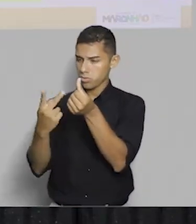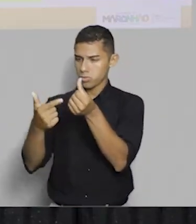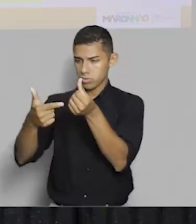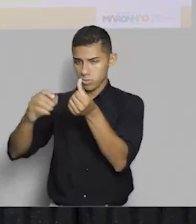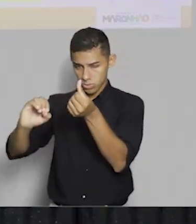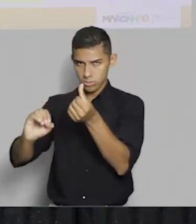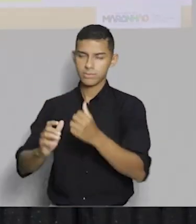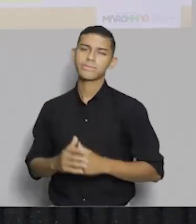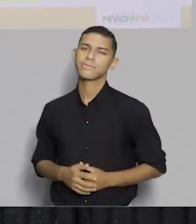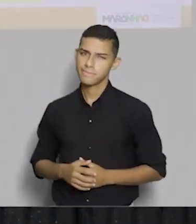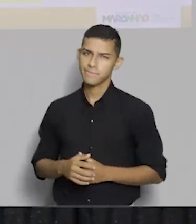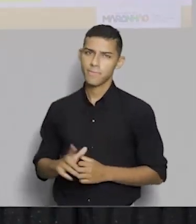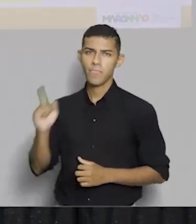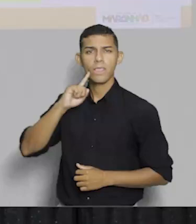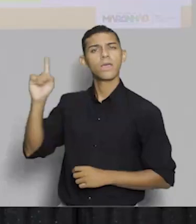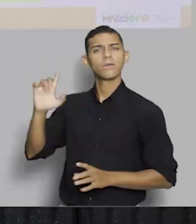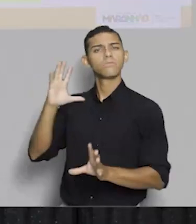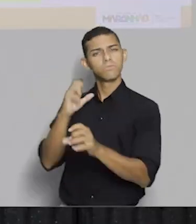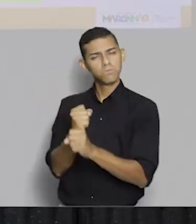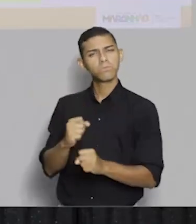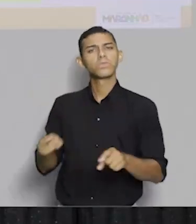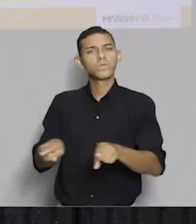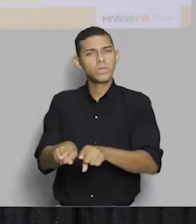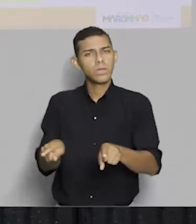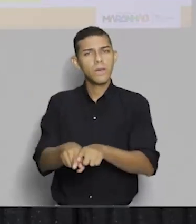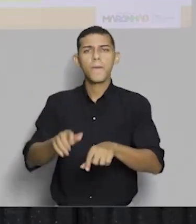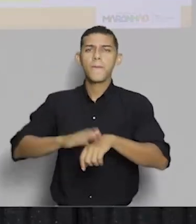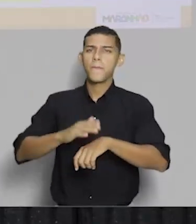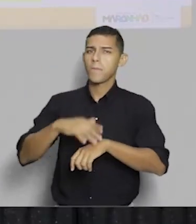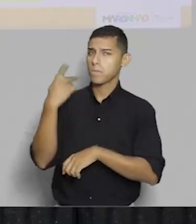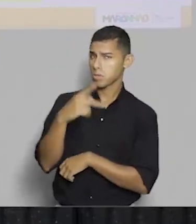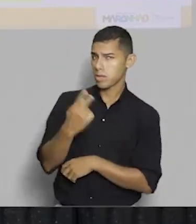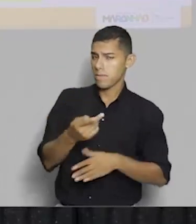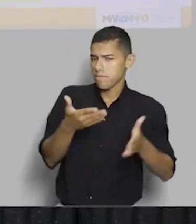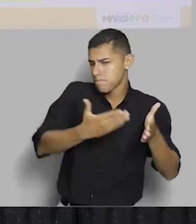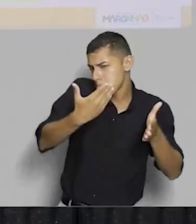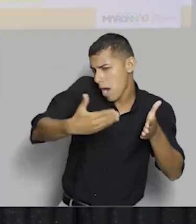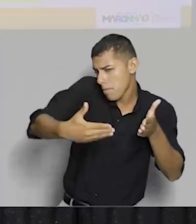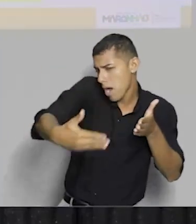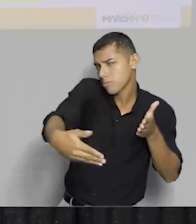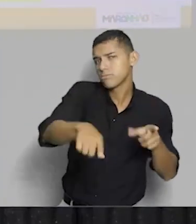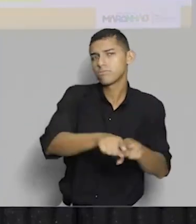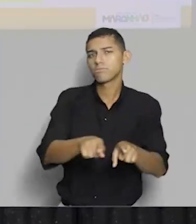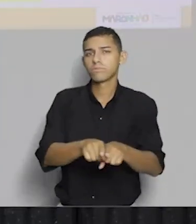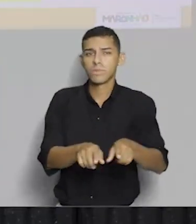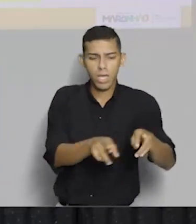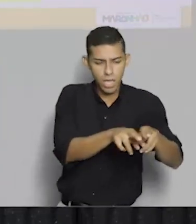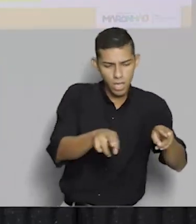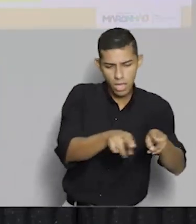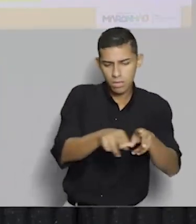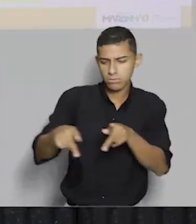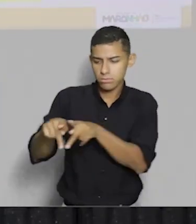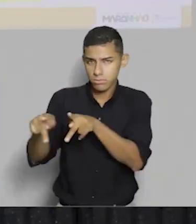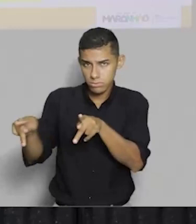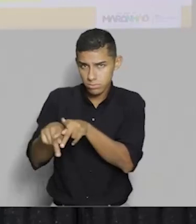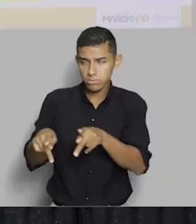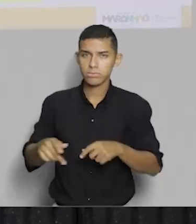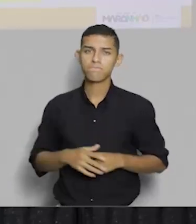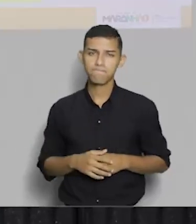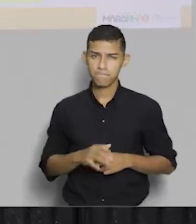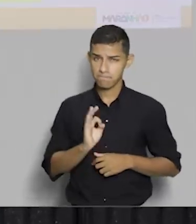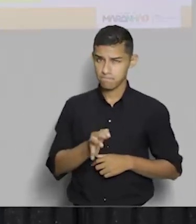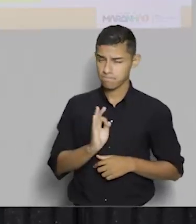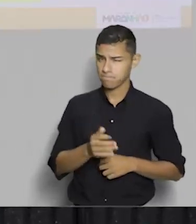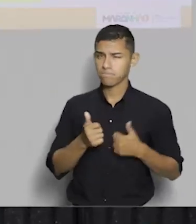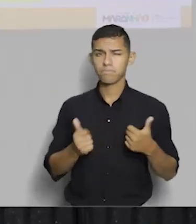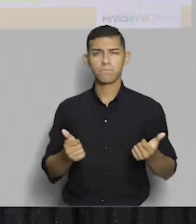indicam a proporção ou proporcionalidade entre reagentes e produtos beleza